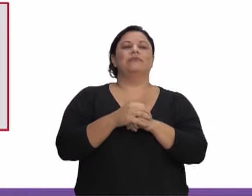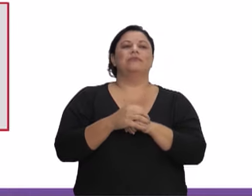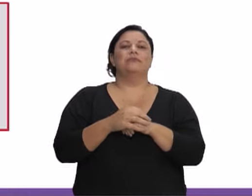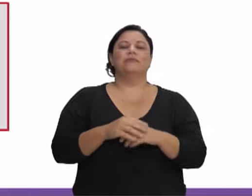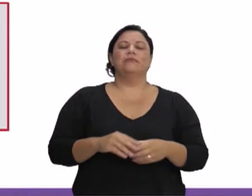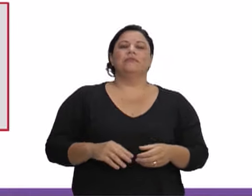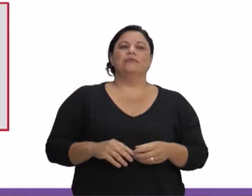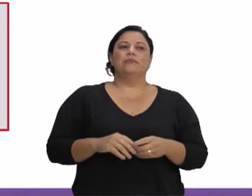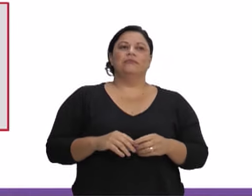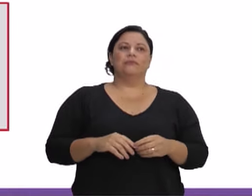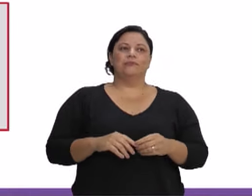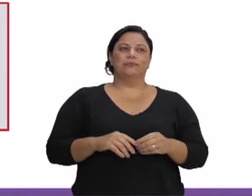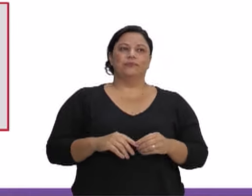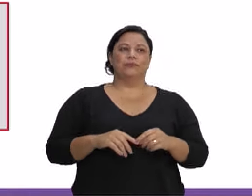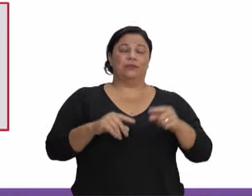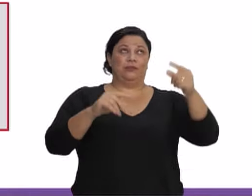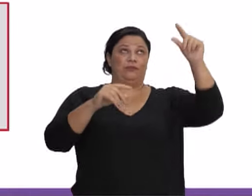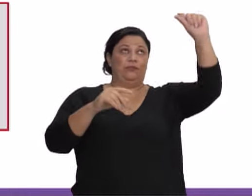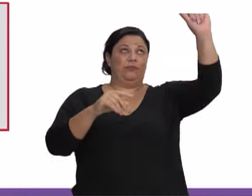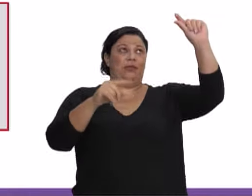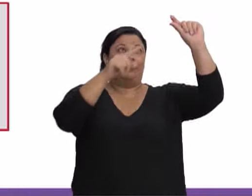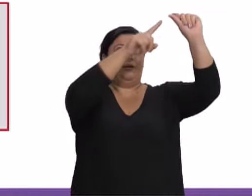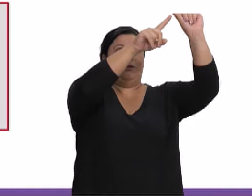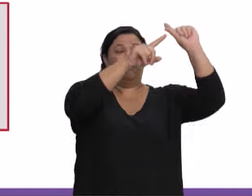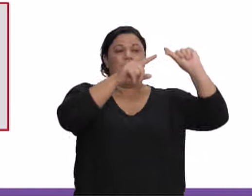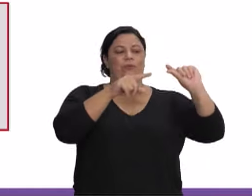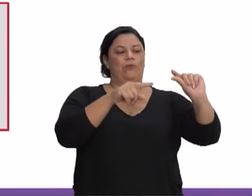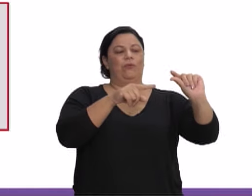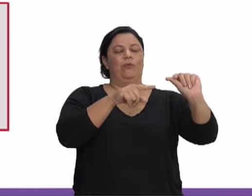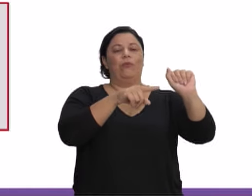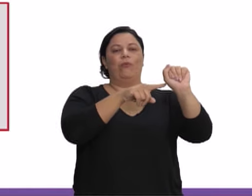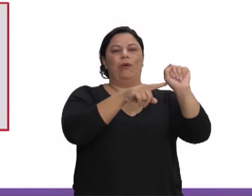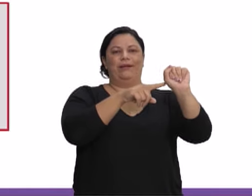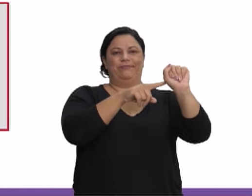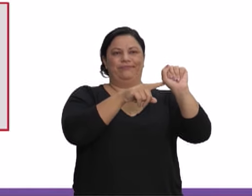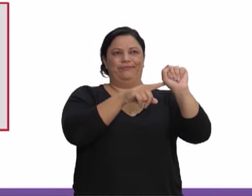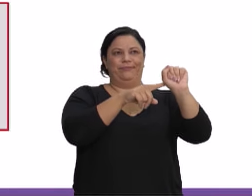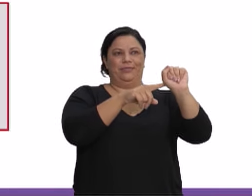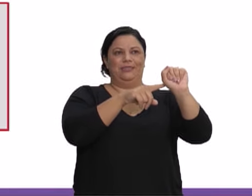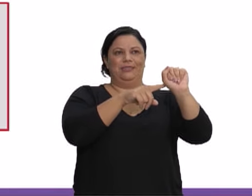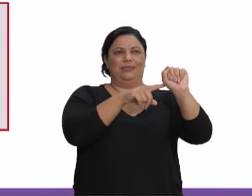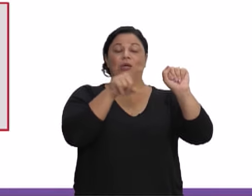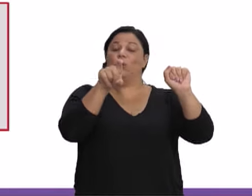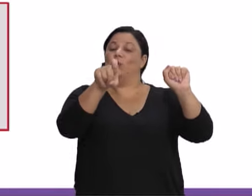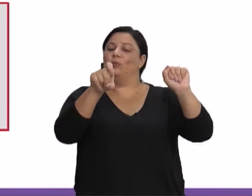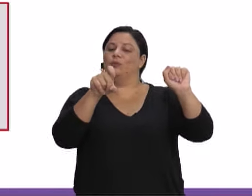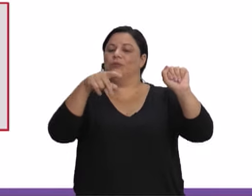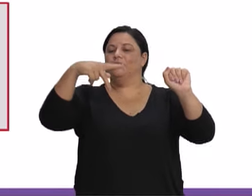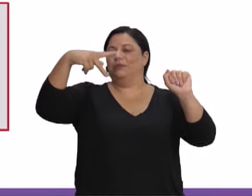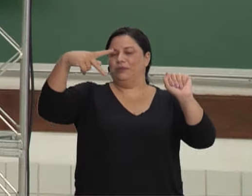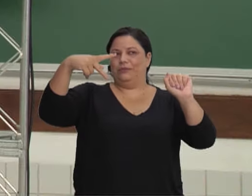minha equação da reta. O x de P é meu x do ponto,